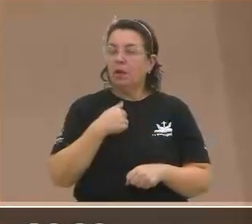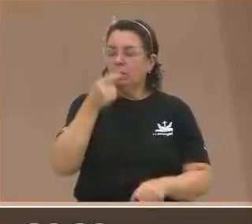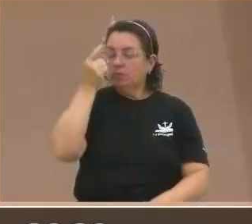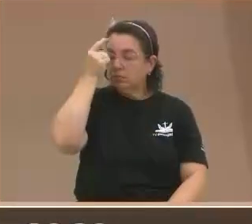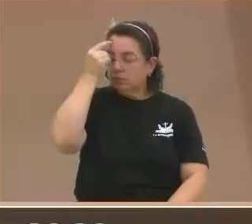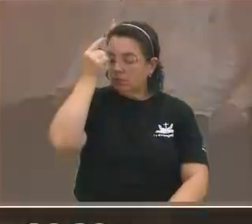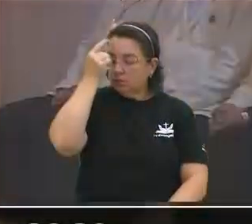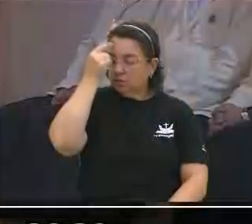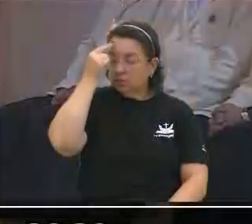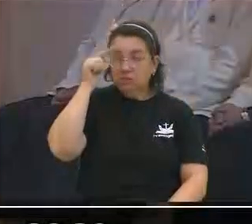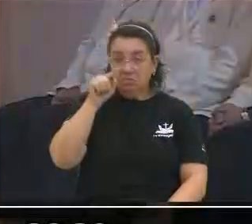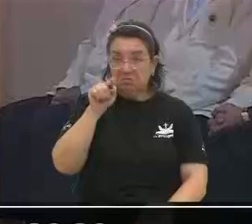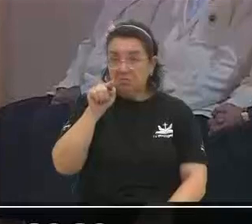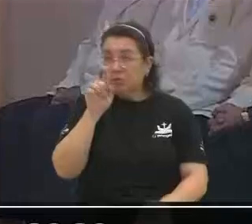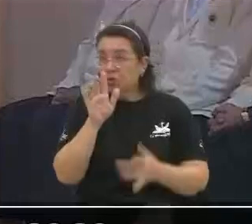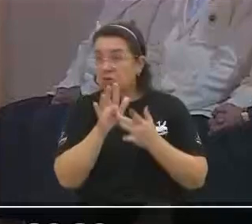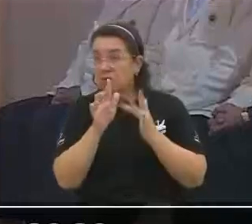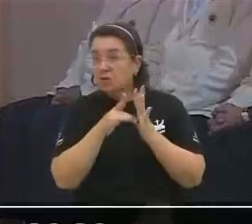isso